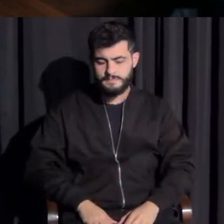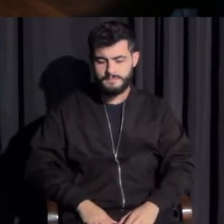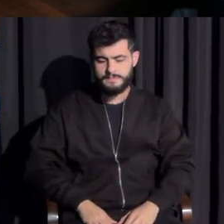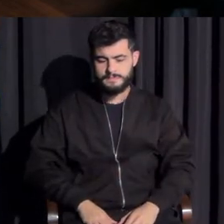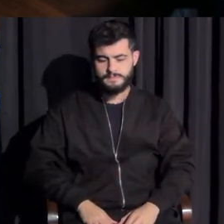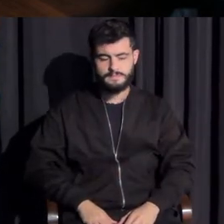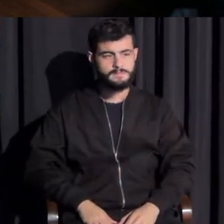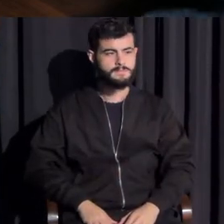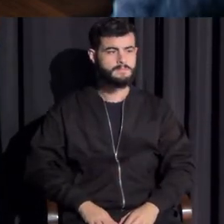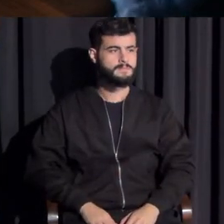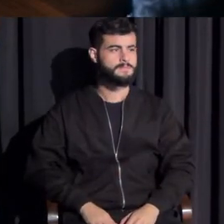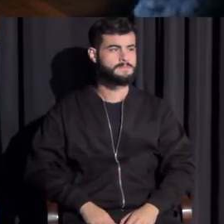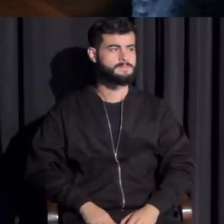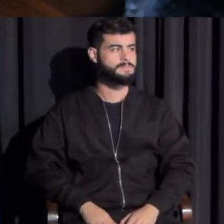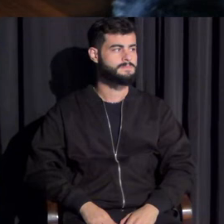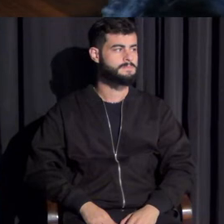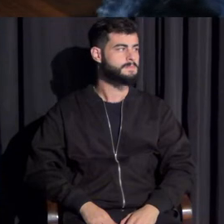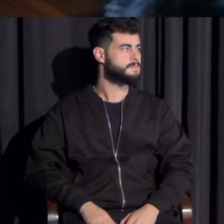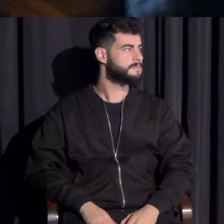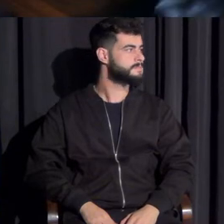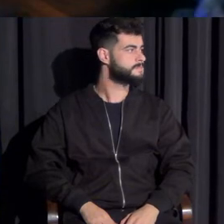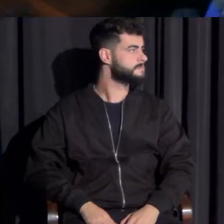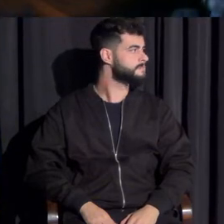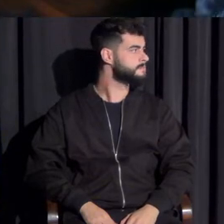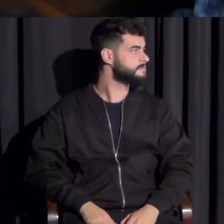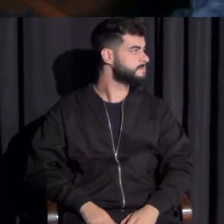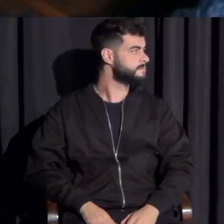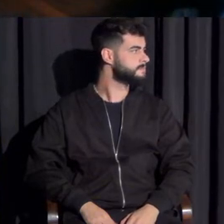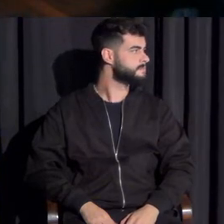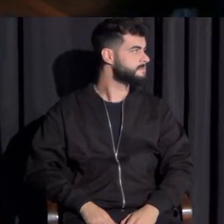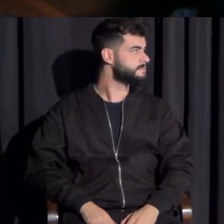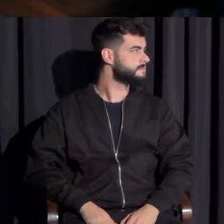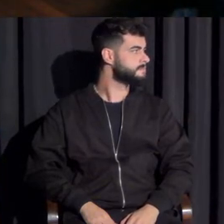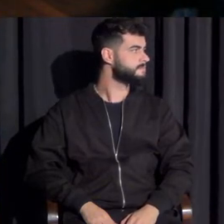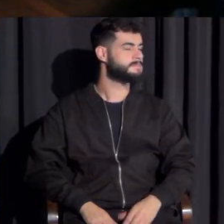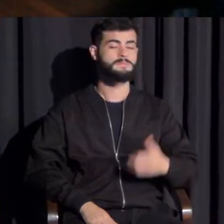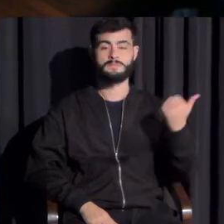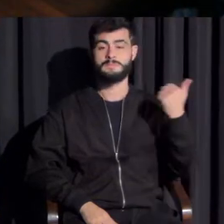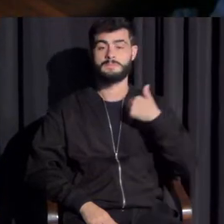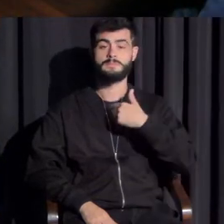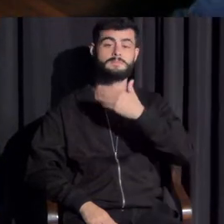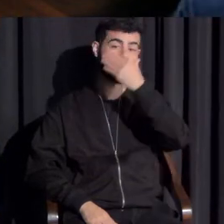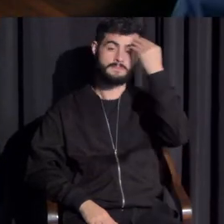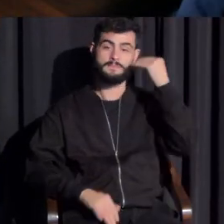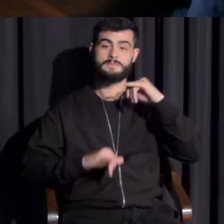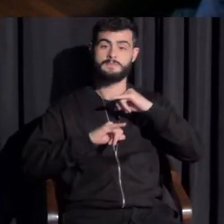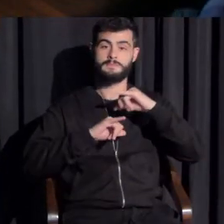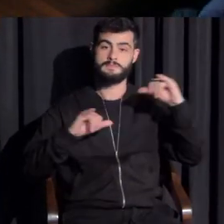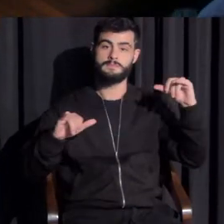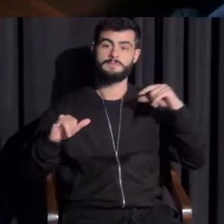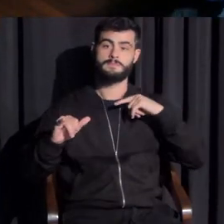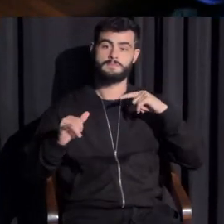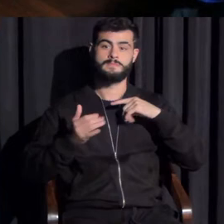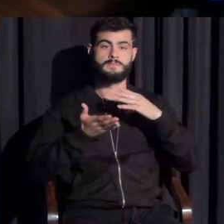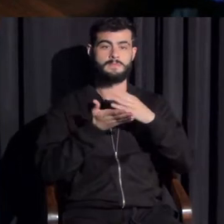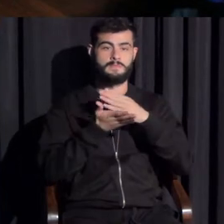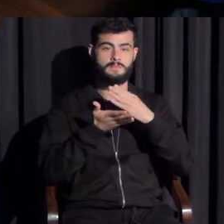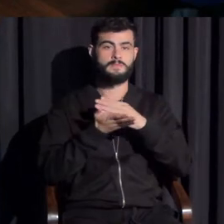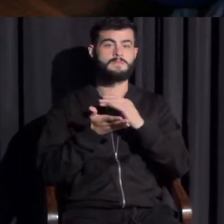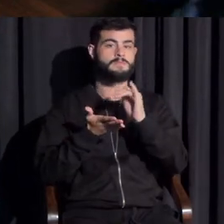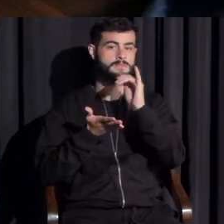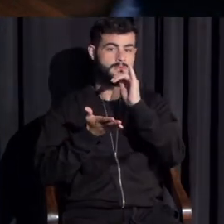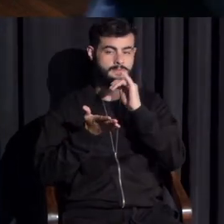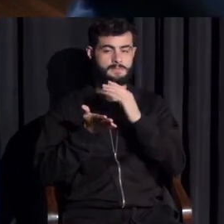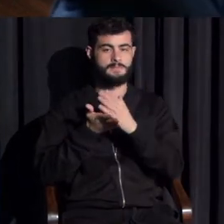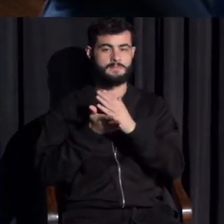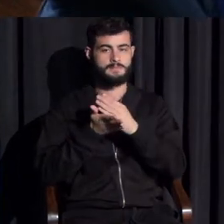Muito obrigado, Vilma. Eu esqueci só de dar um recadinho. Nós trouxemos alguns exemplares de um dos